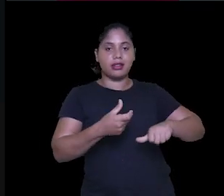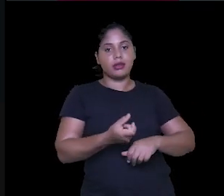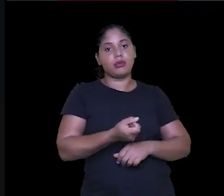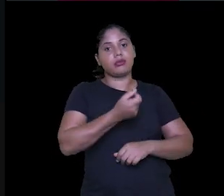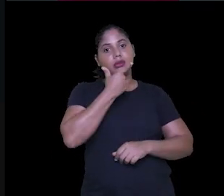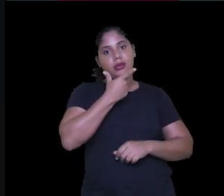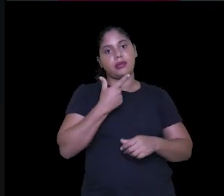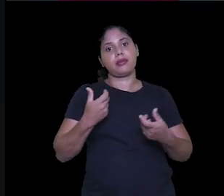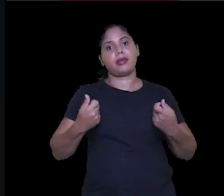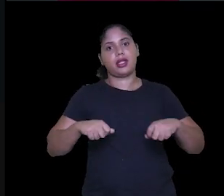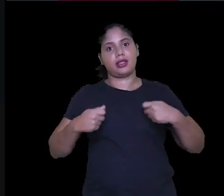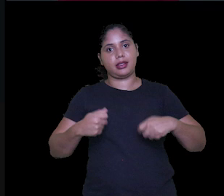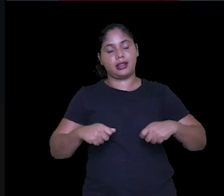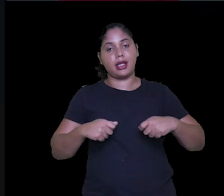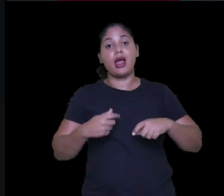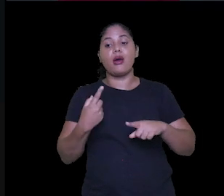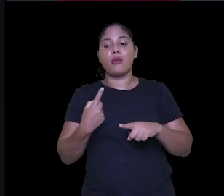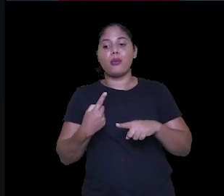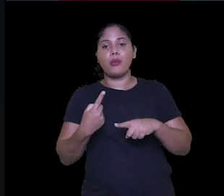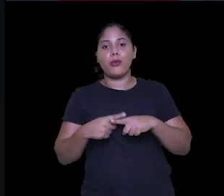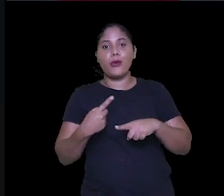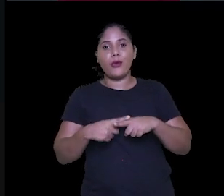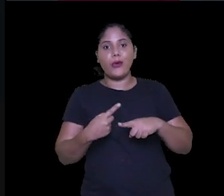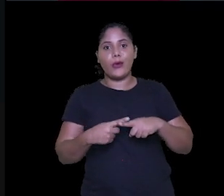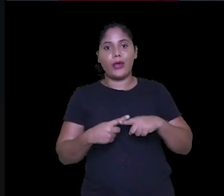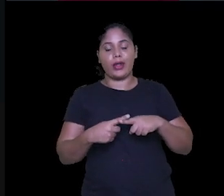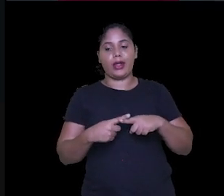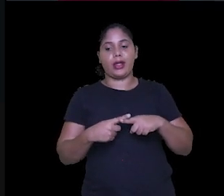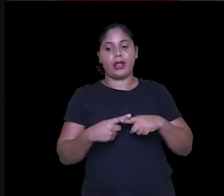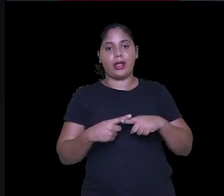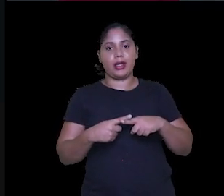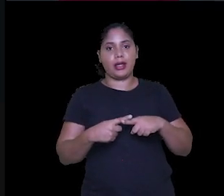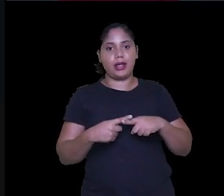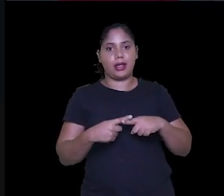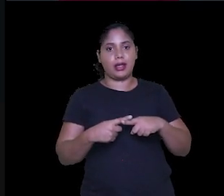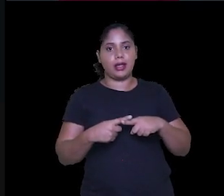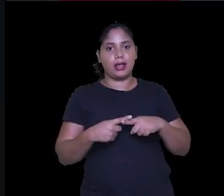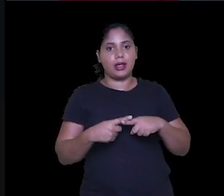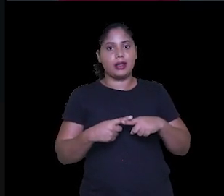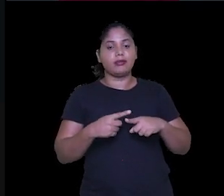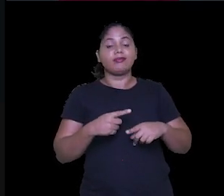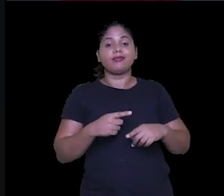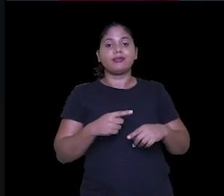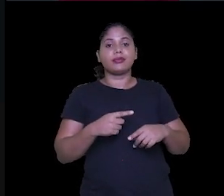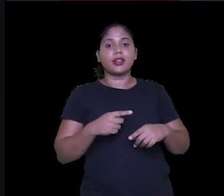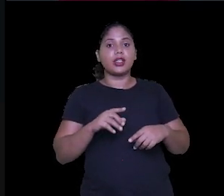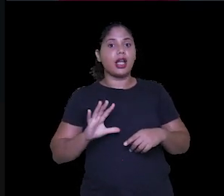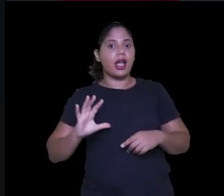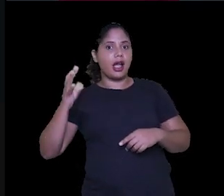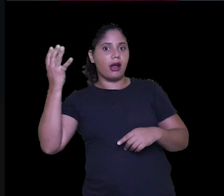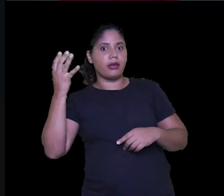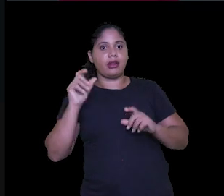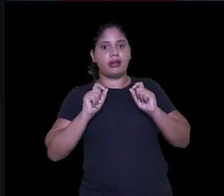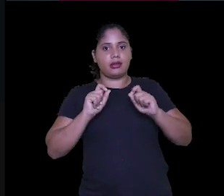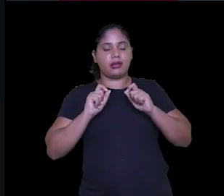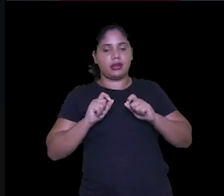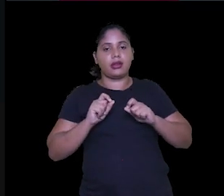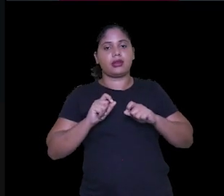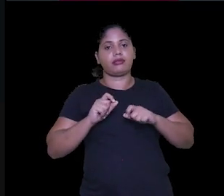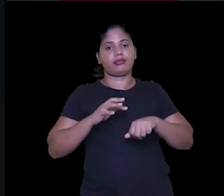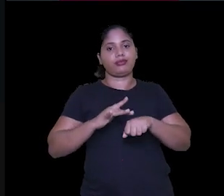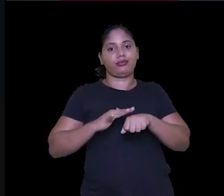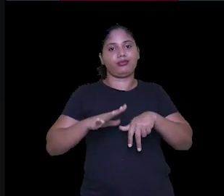Apresente a desvantagem do uso de bicos artificiais, como conchas, chupetas, mamadeiras ou outros artifícios relacionados